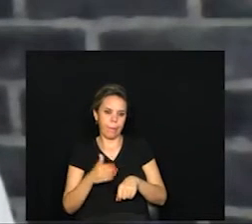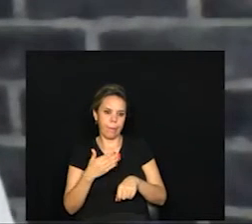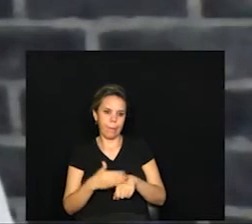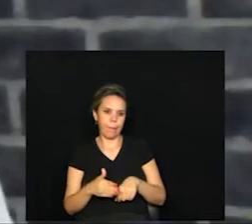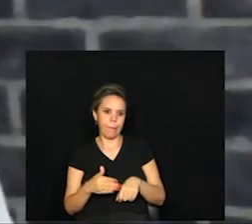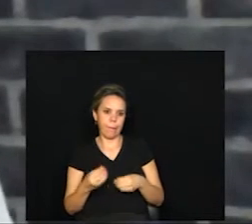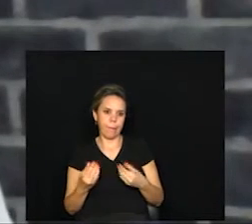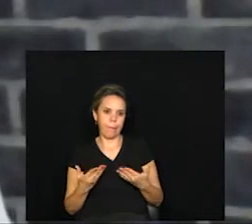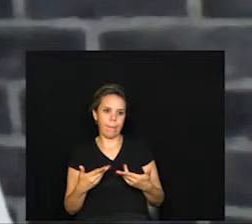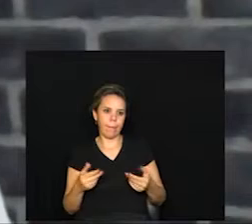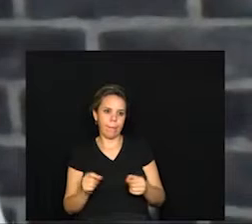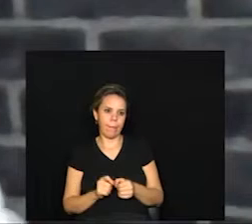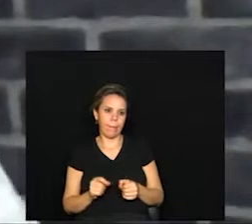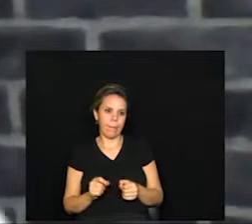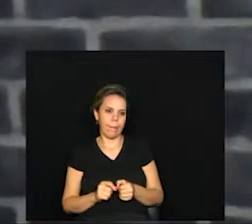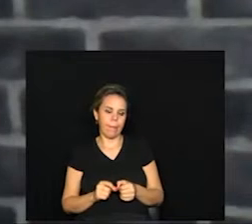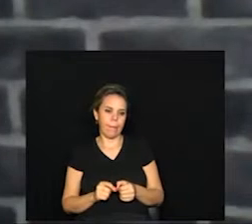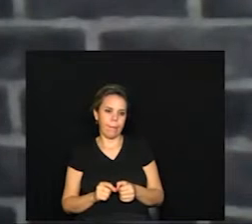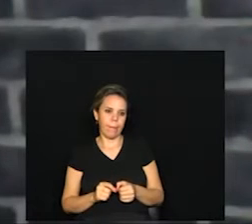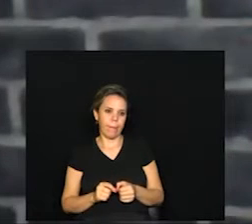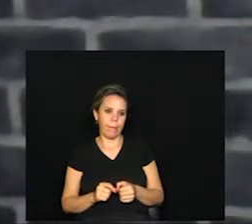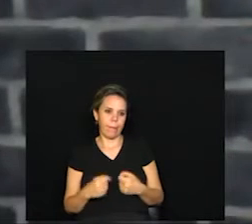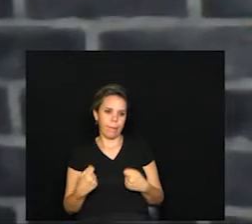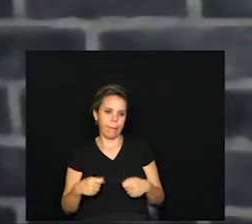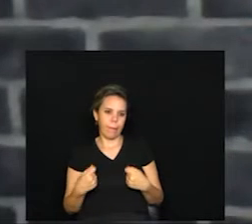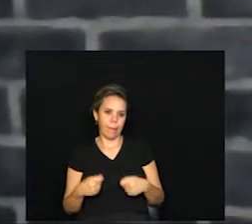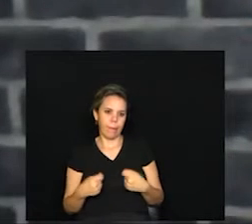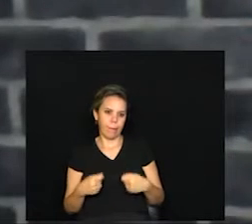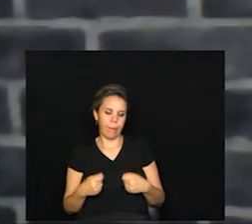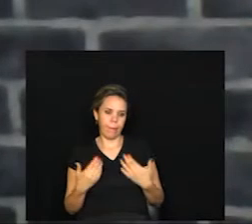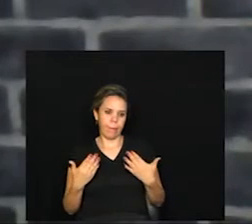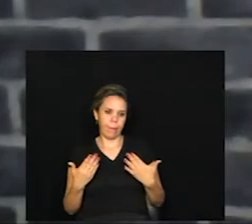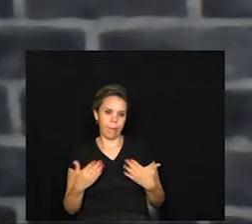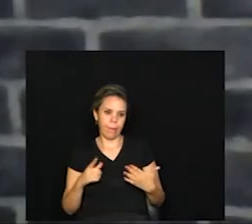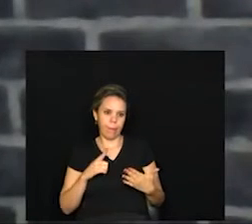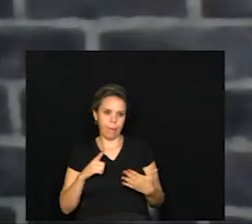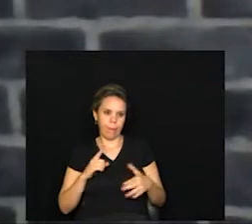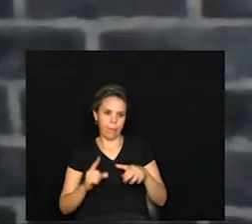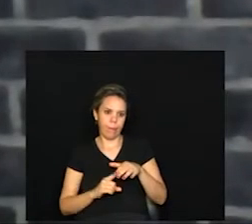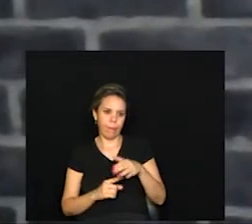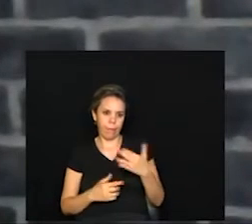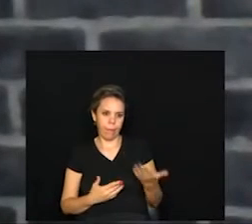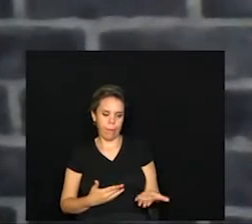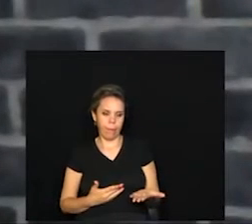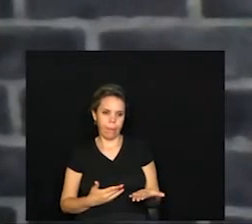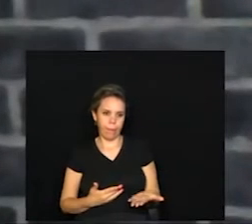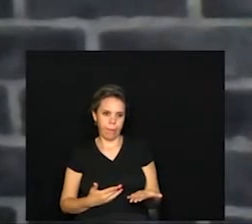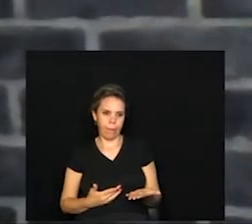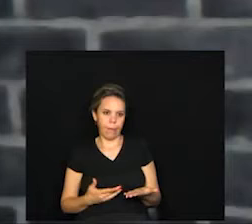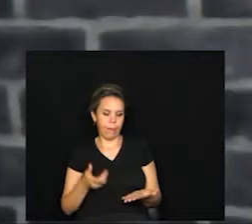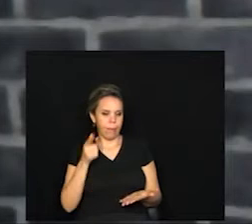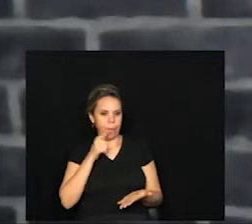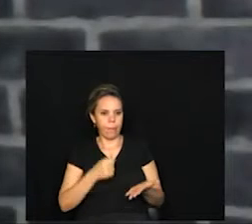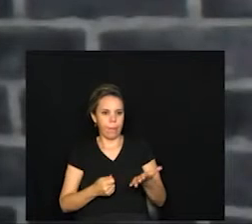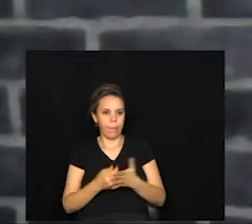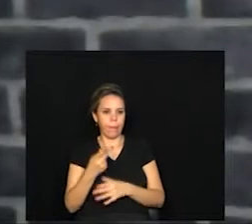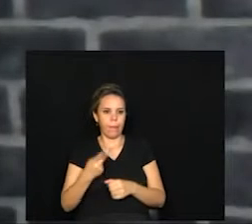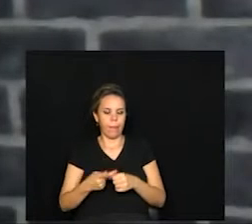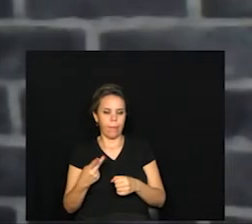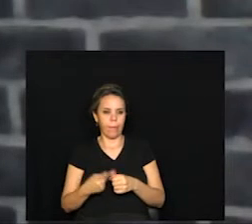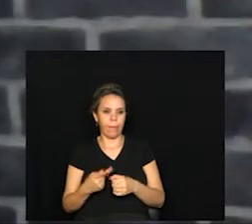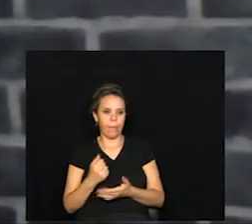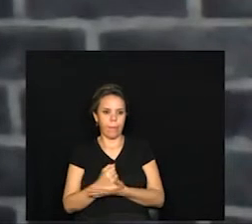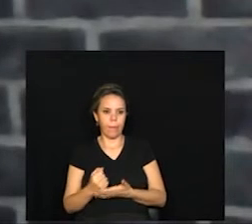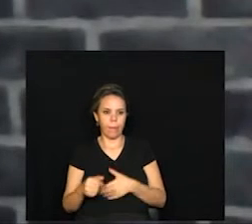dos fornecedores. Então, de um lado, nós precisamos identificar que existe aquele consumidor que adquiriu um produto ou